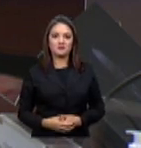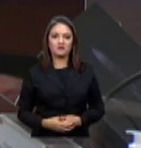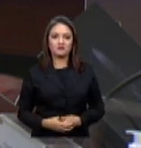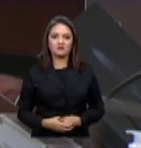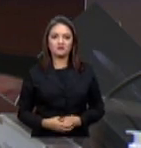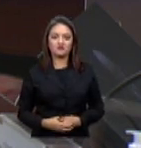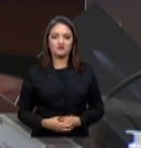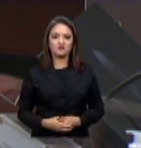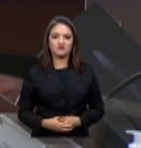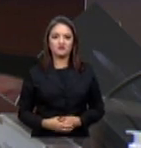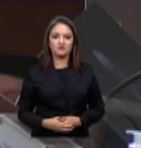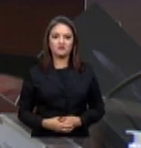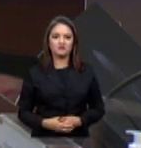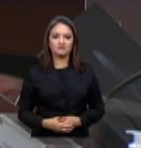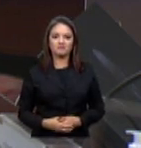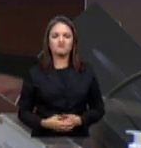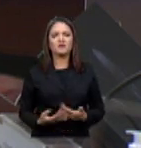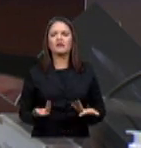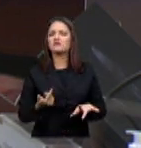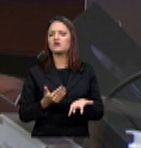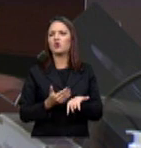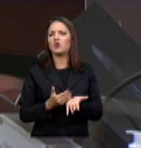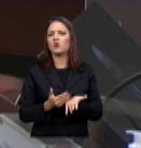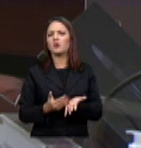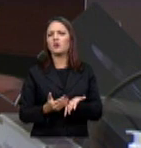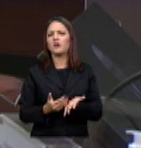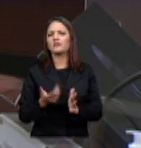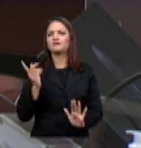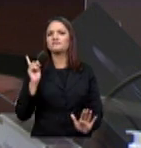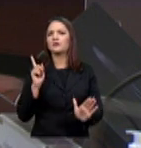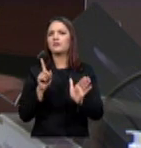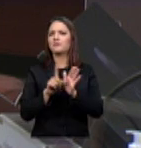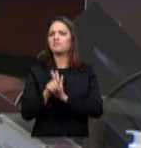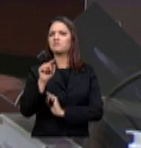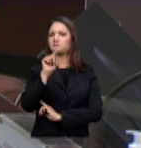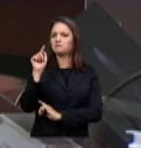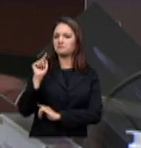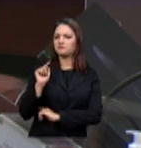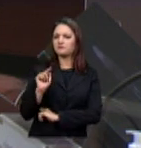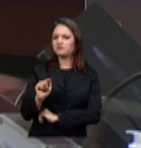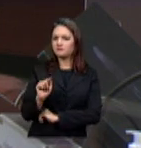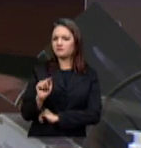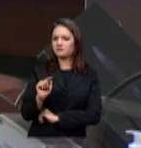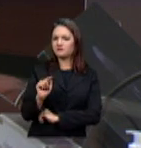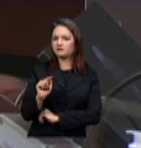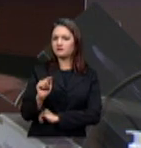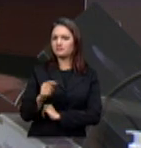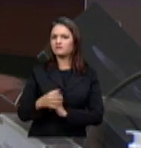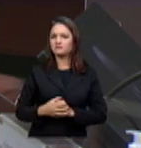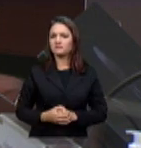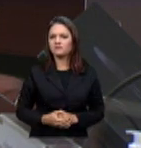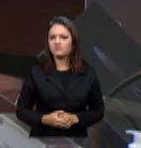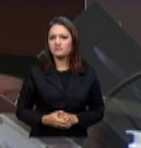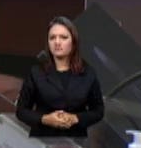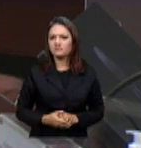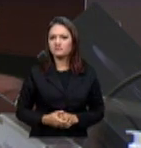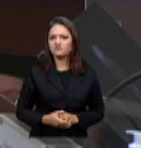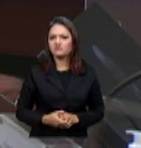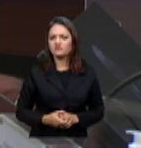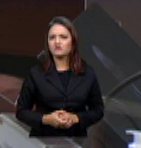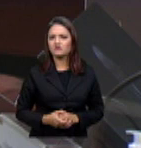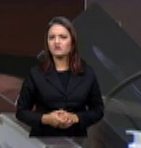uma pequena interrogação Ministra Rosa me destacar quando haverá